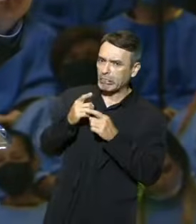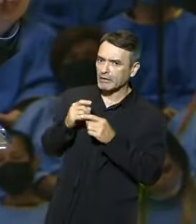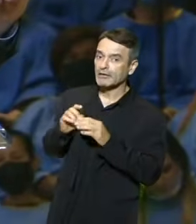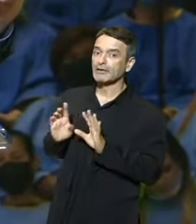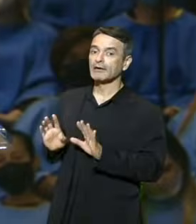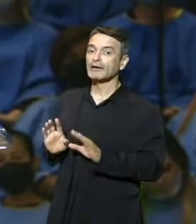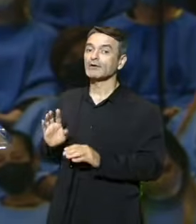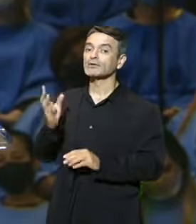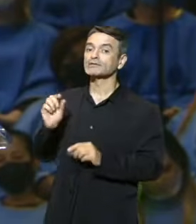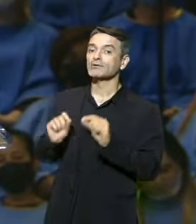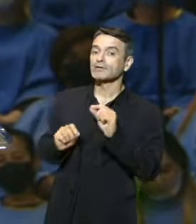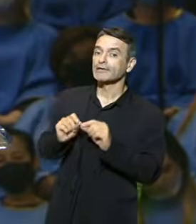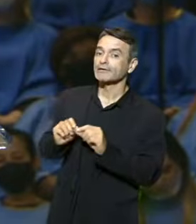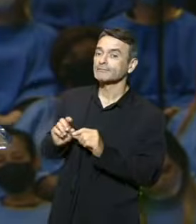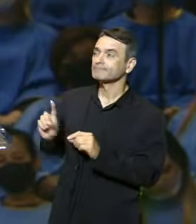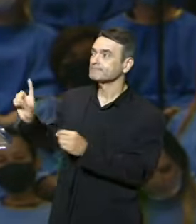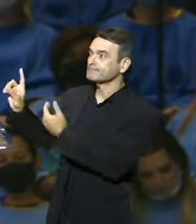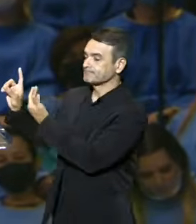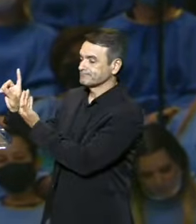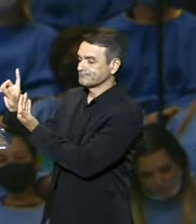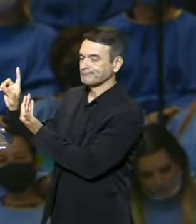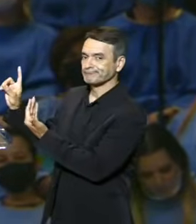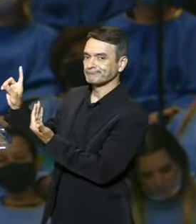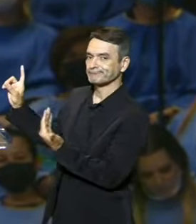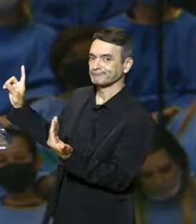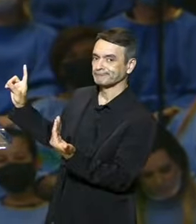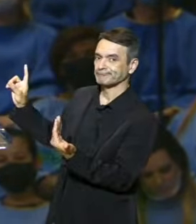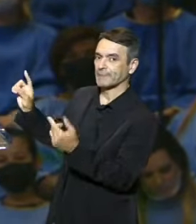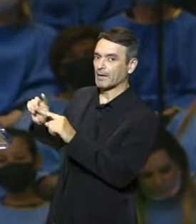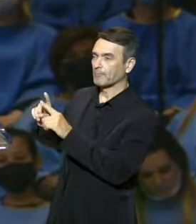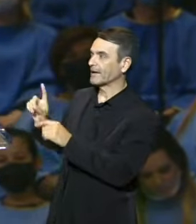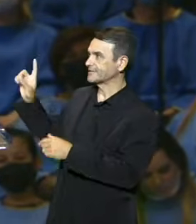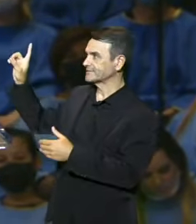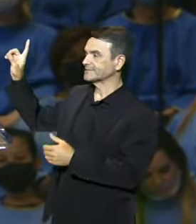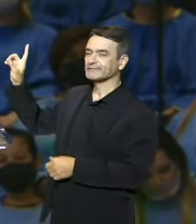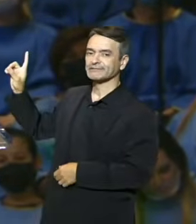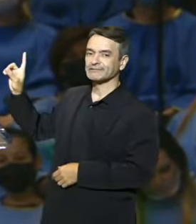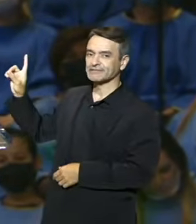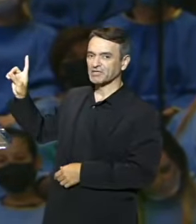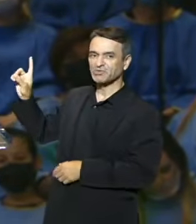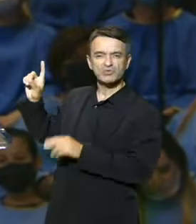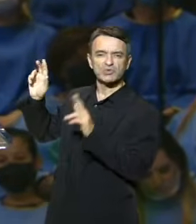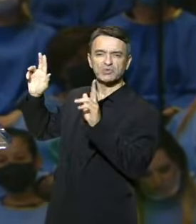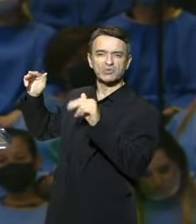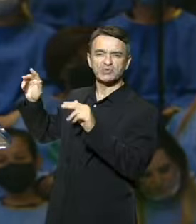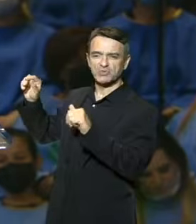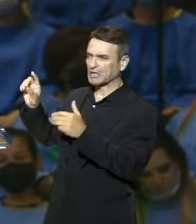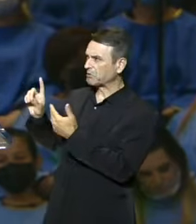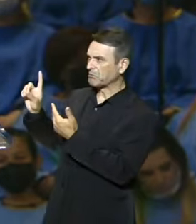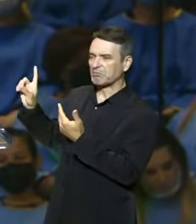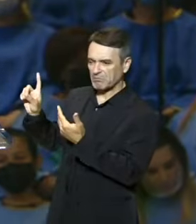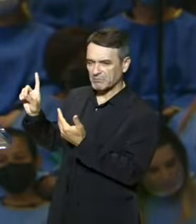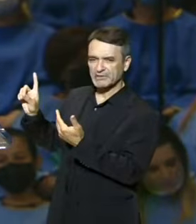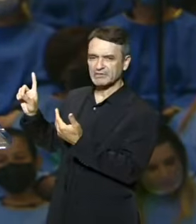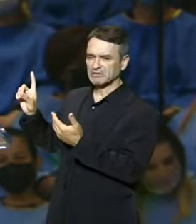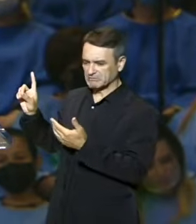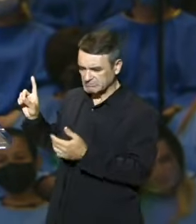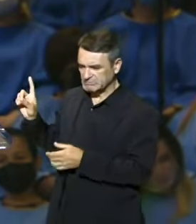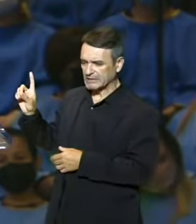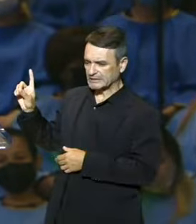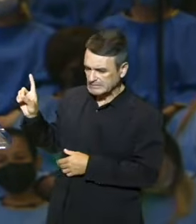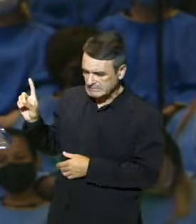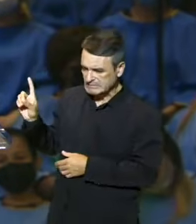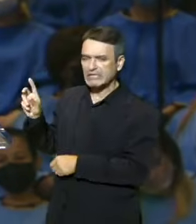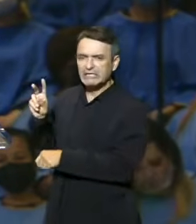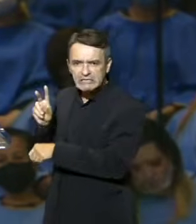de Deus, mas Deus nunca se distanciou deles. Deus estava ali e mais uma vez agiu